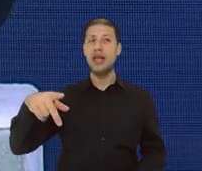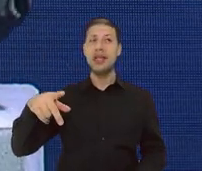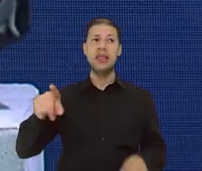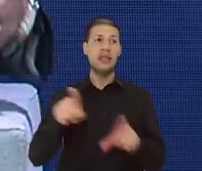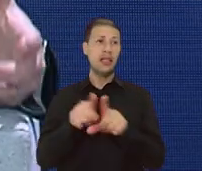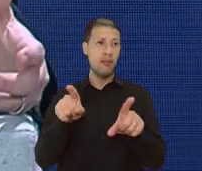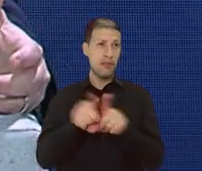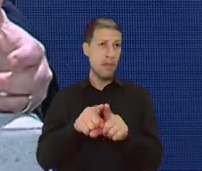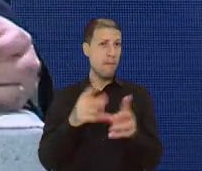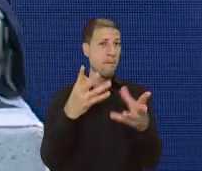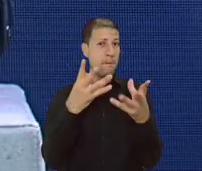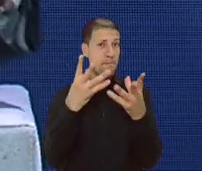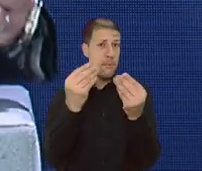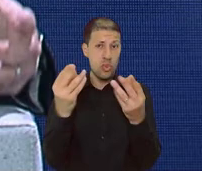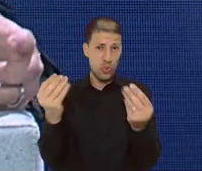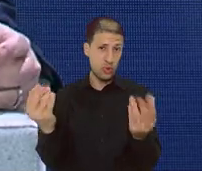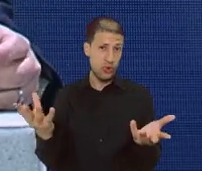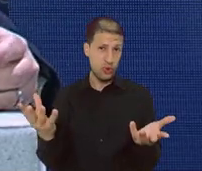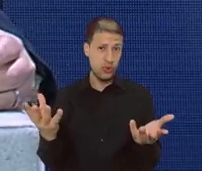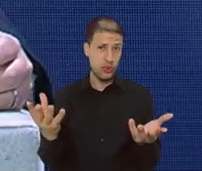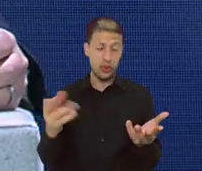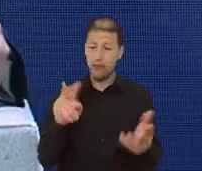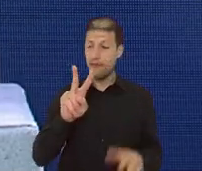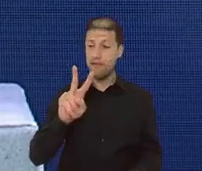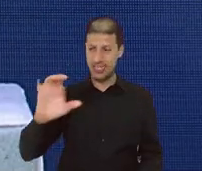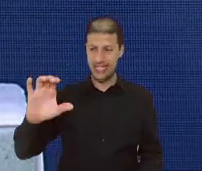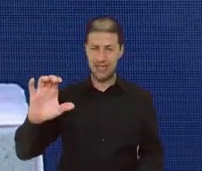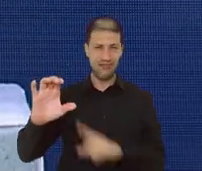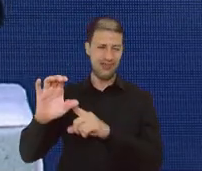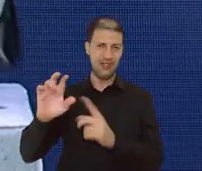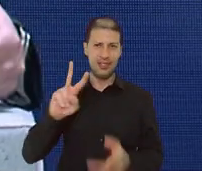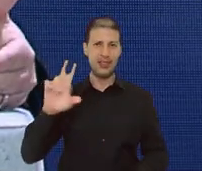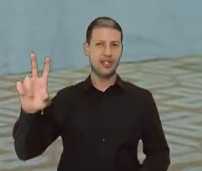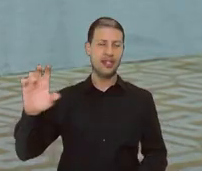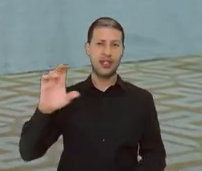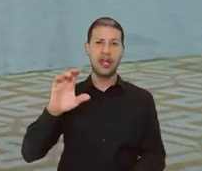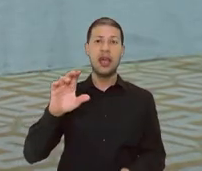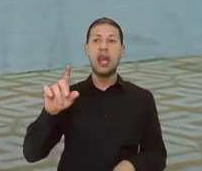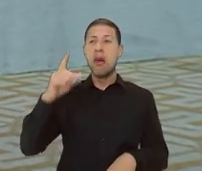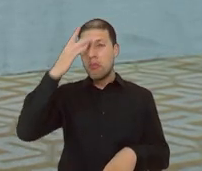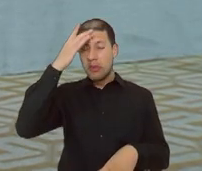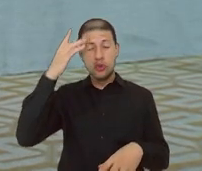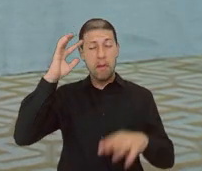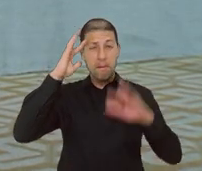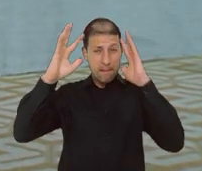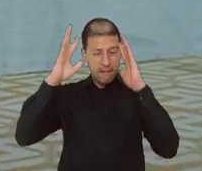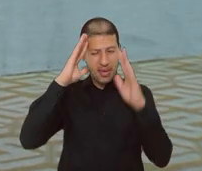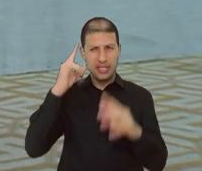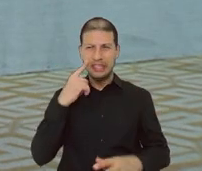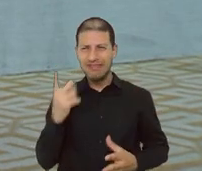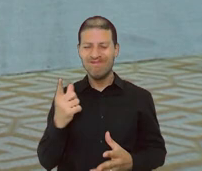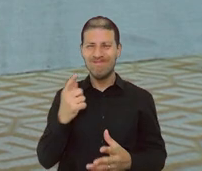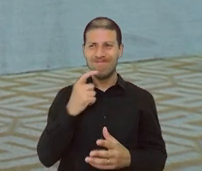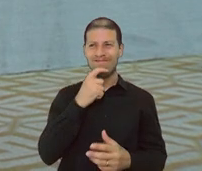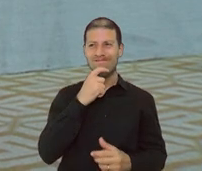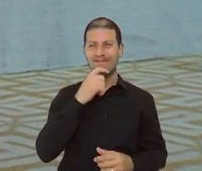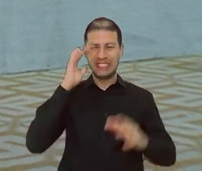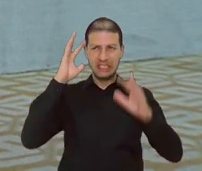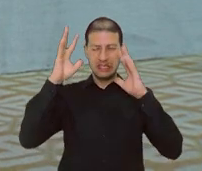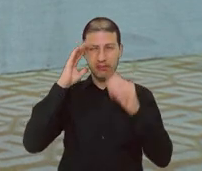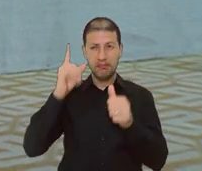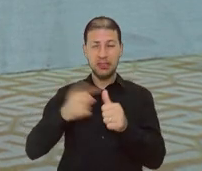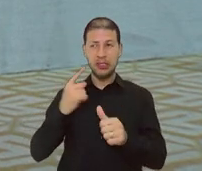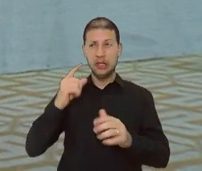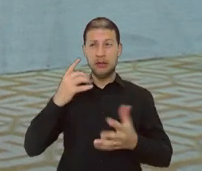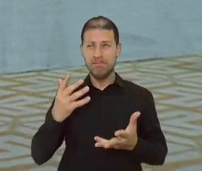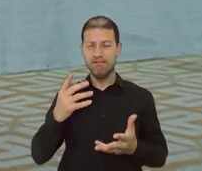potencialmente empreendedores potenciais pensam duas vezes antes de ir para o mercado e às vezes começam a